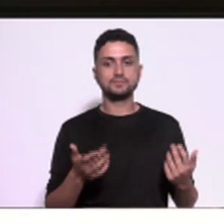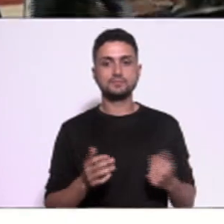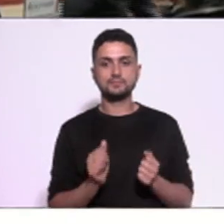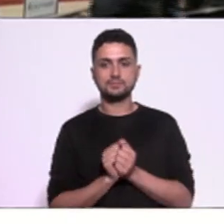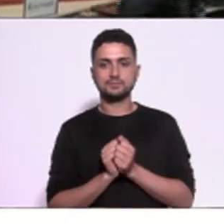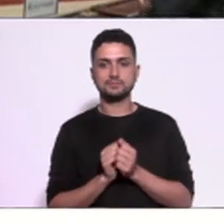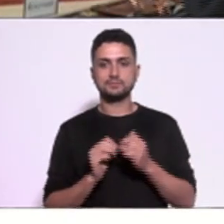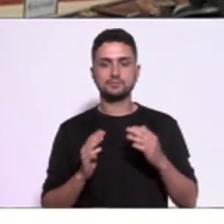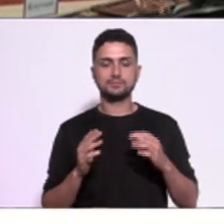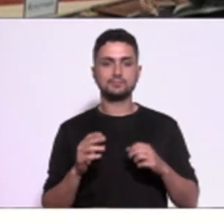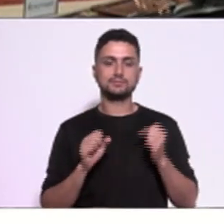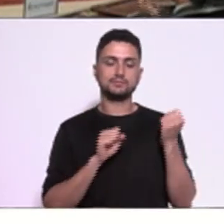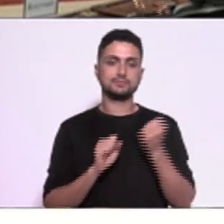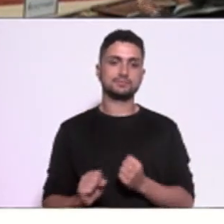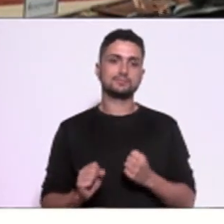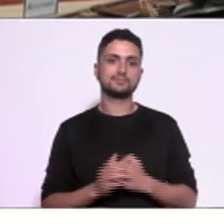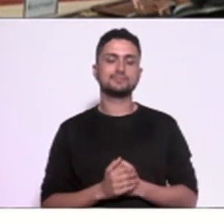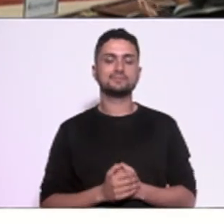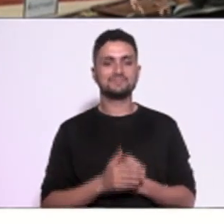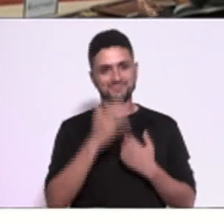Obrigada.